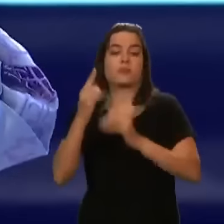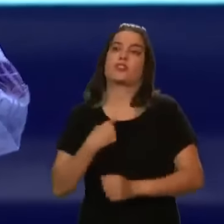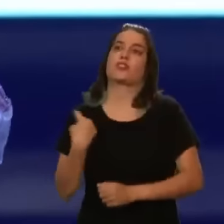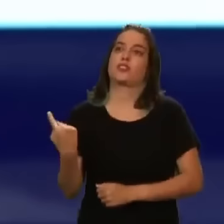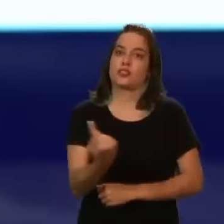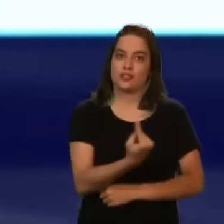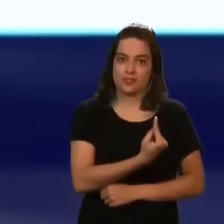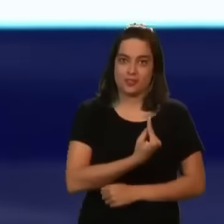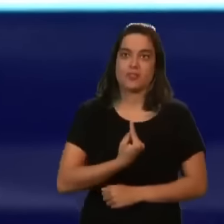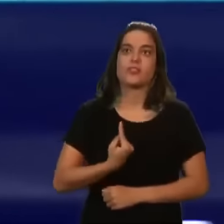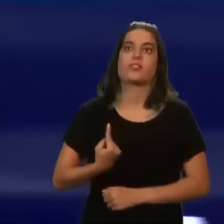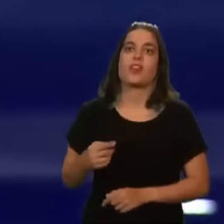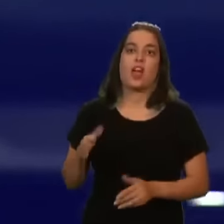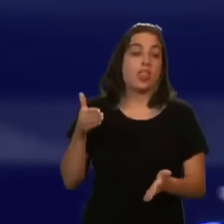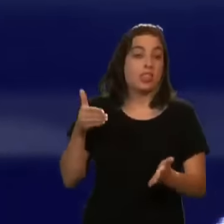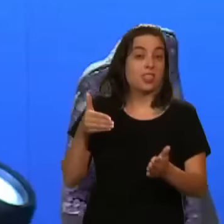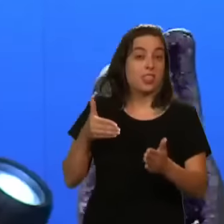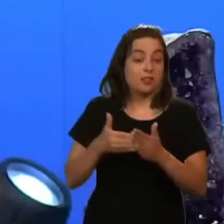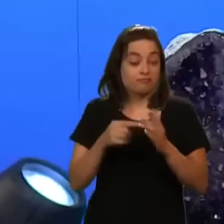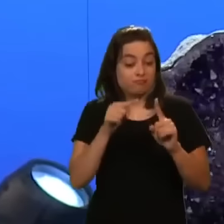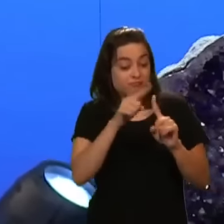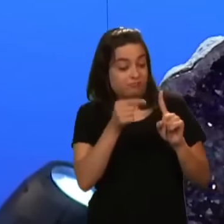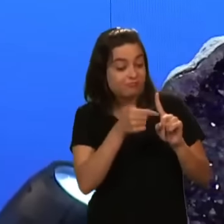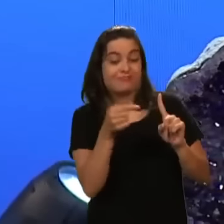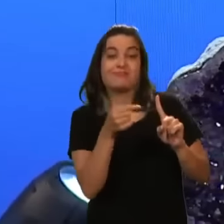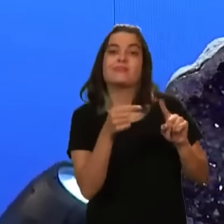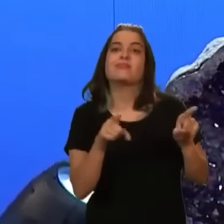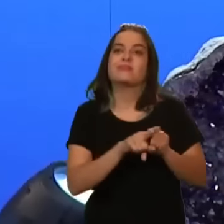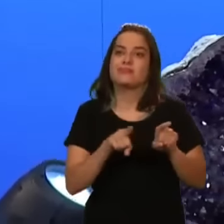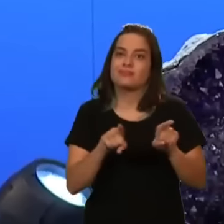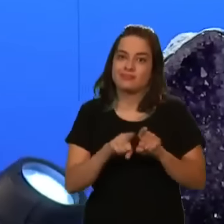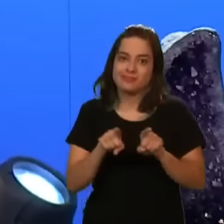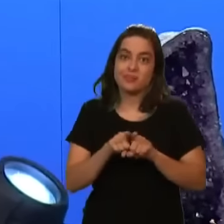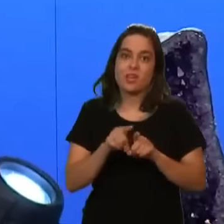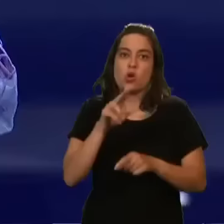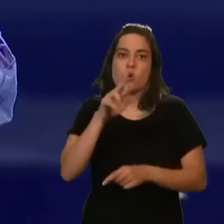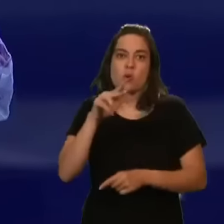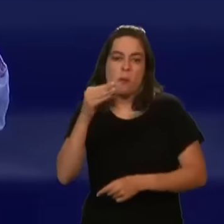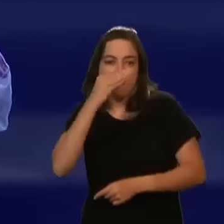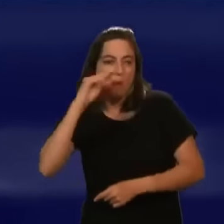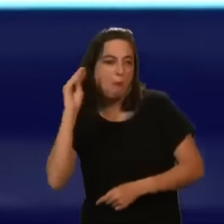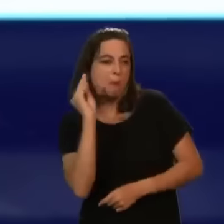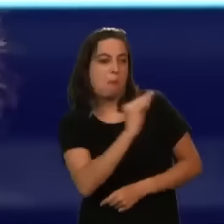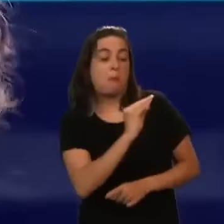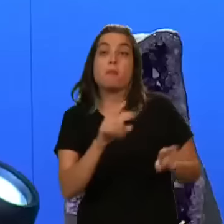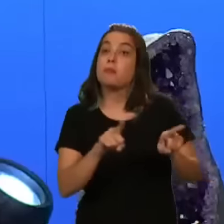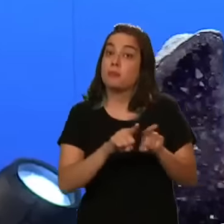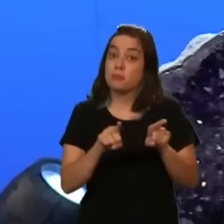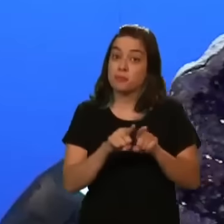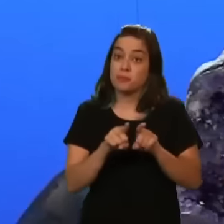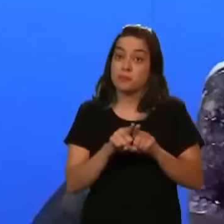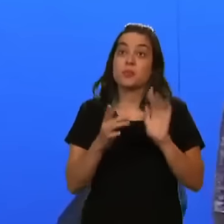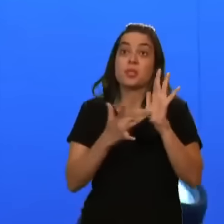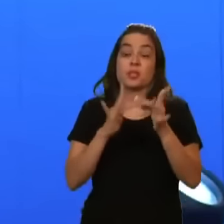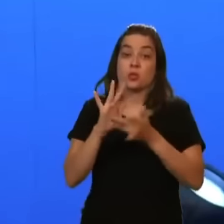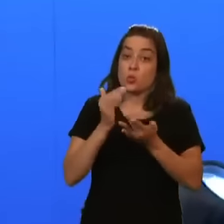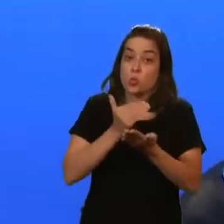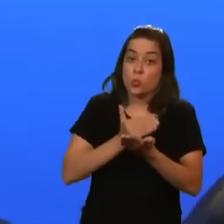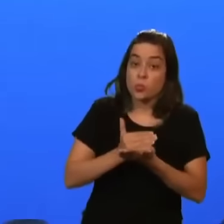na fase da nossa primeira formação, Ele foi rejeitado pelos seus irmãos. Quando Ele começou o ministério